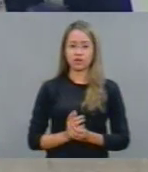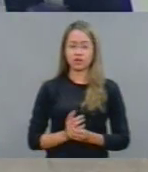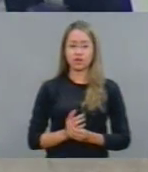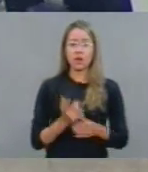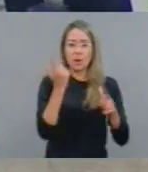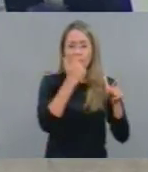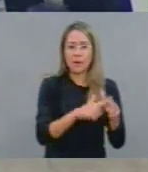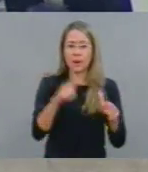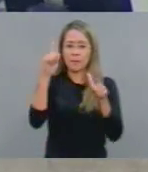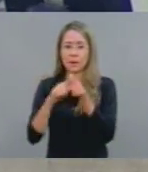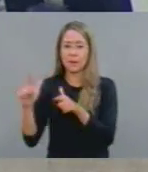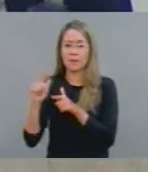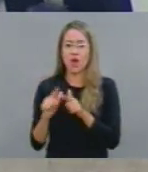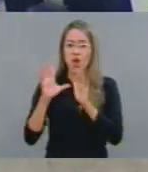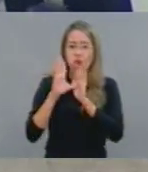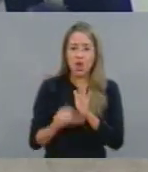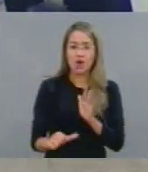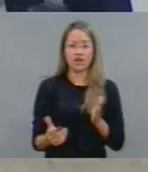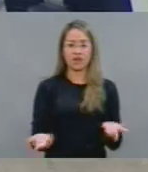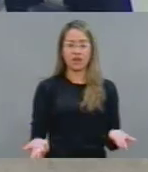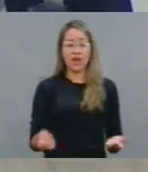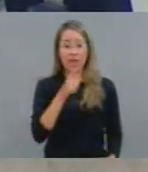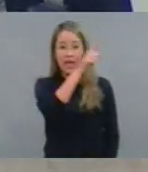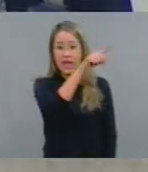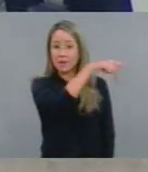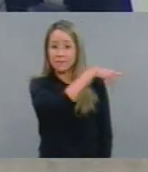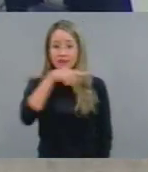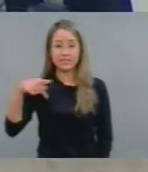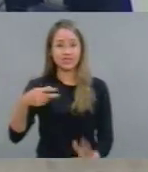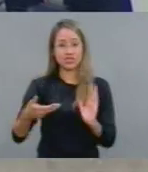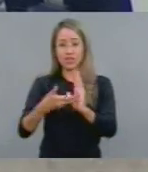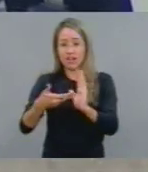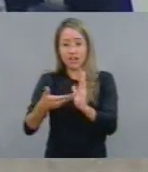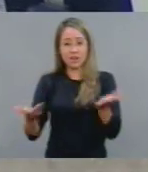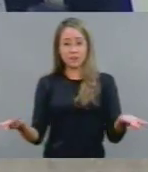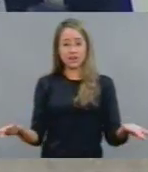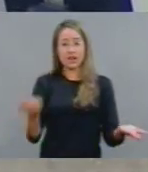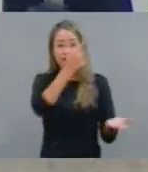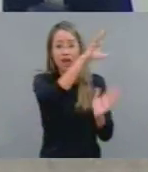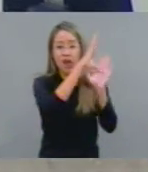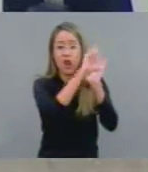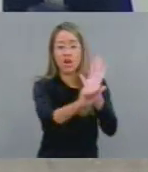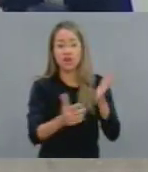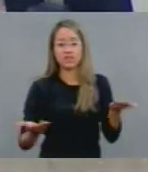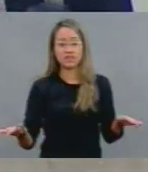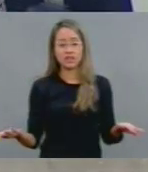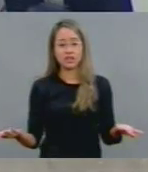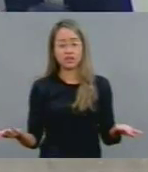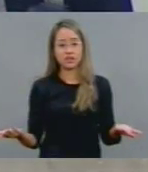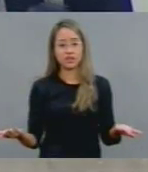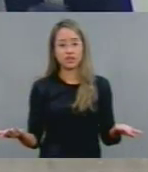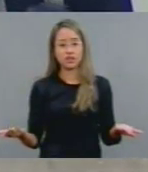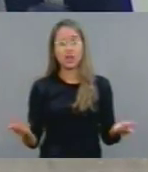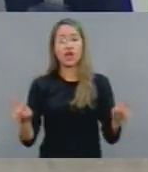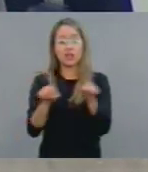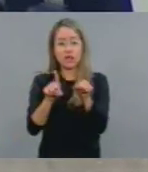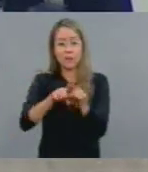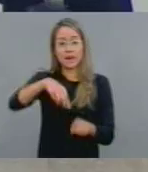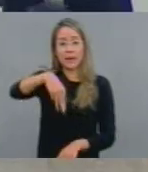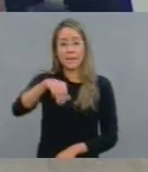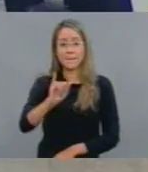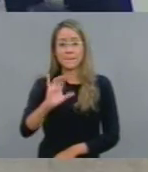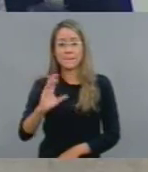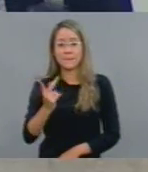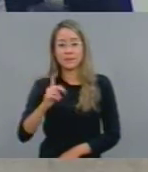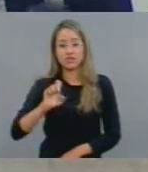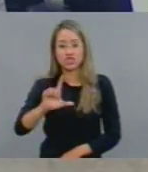falcatruas que são, um ladrão na presidência da Câmara dos Deputados. Outro desonesto, esse Michel Temer. Uma